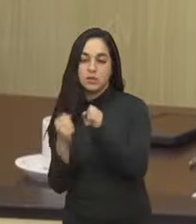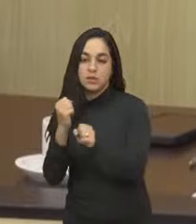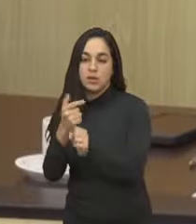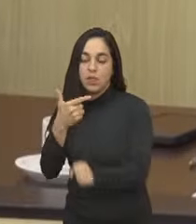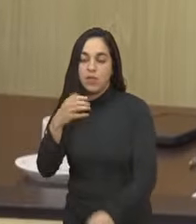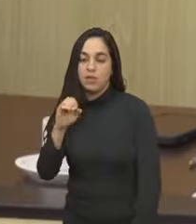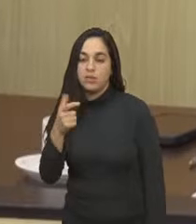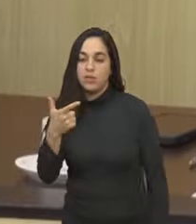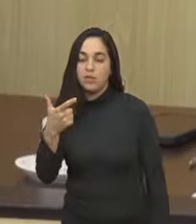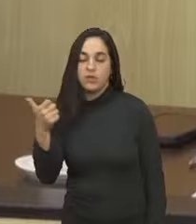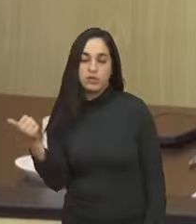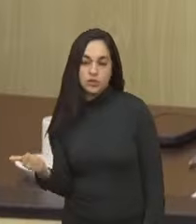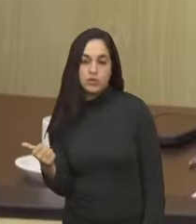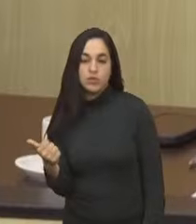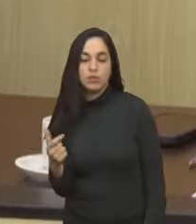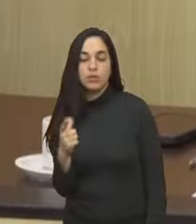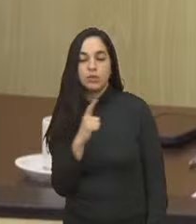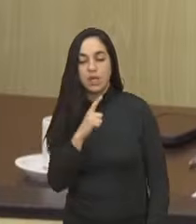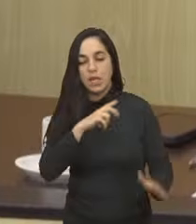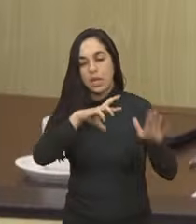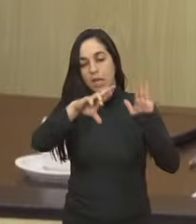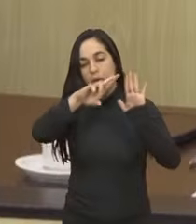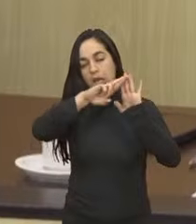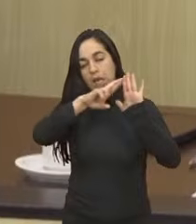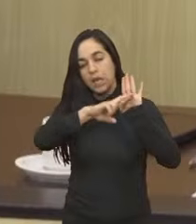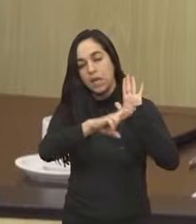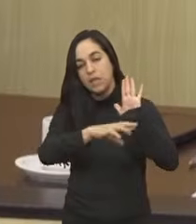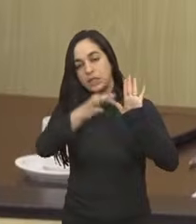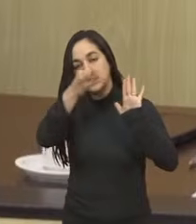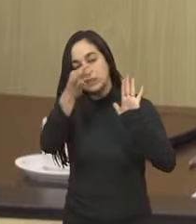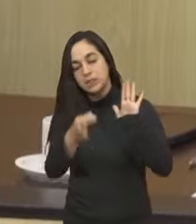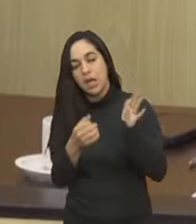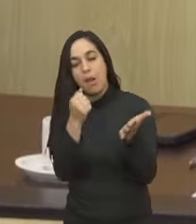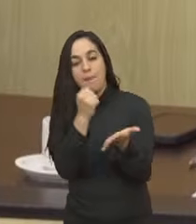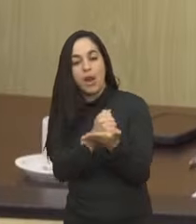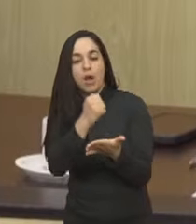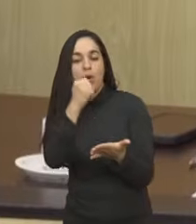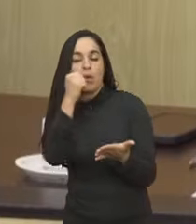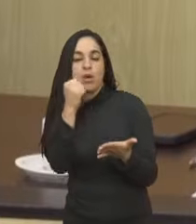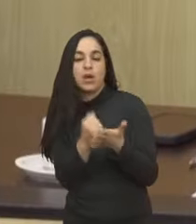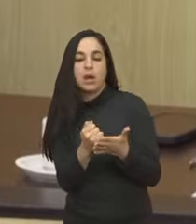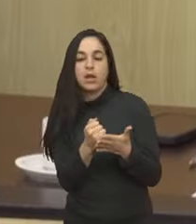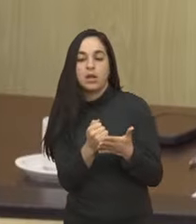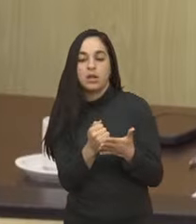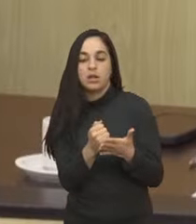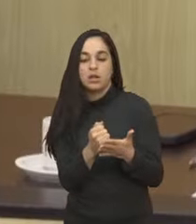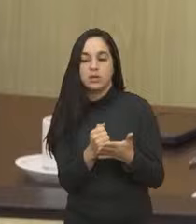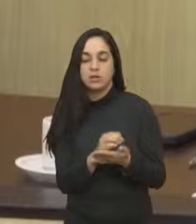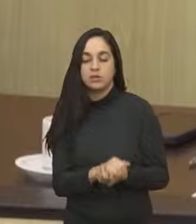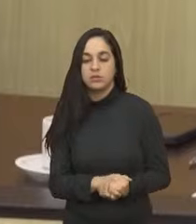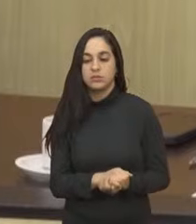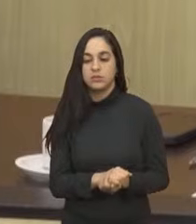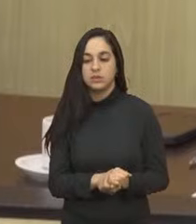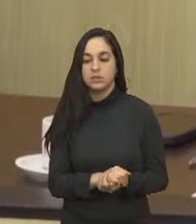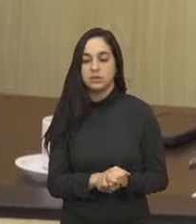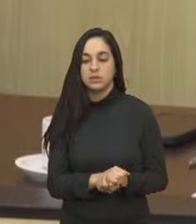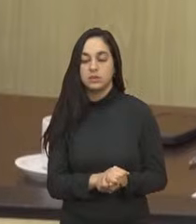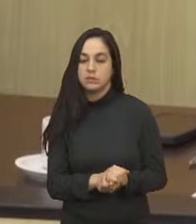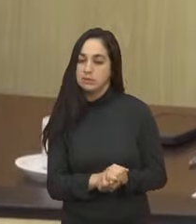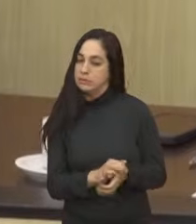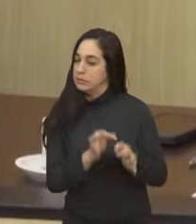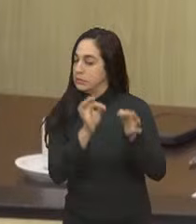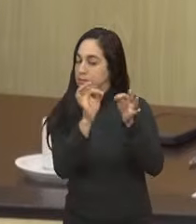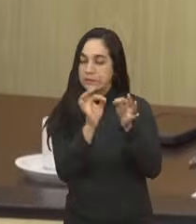14.133/2021 estabelece critérios rigorosos para contratações por inexigibilidade de